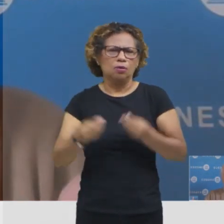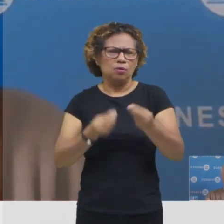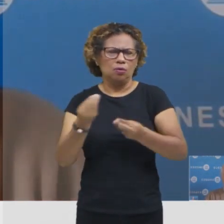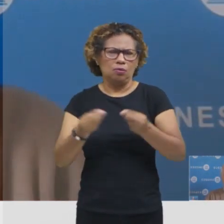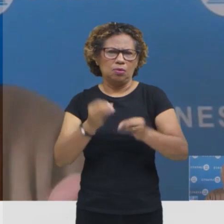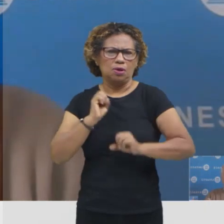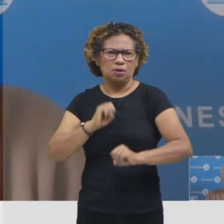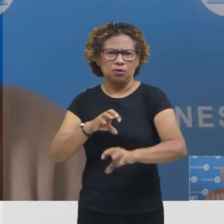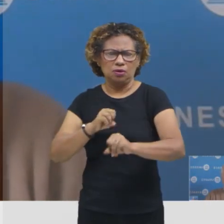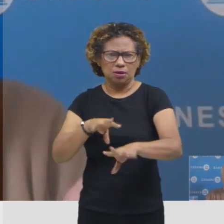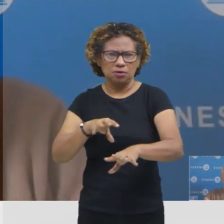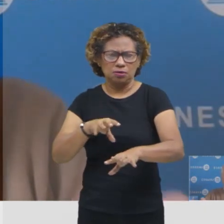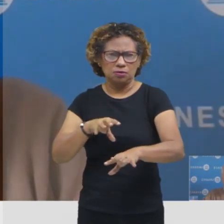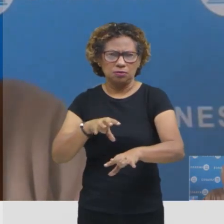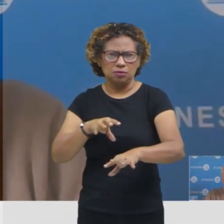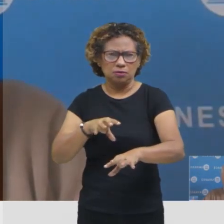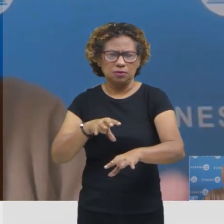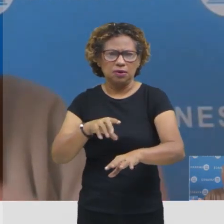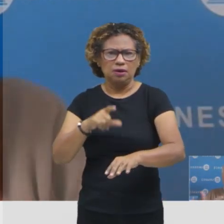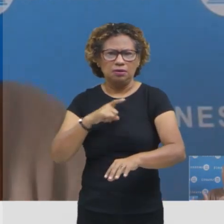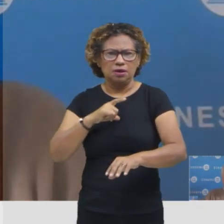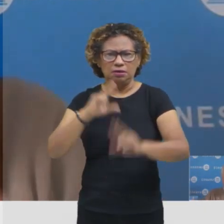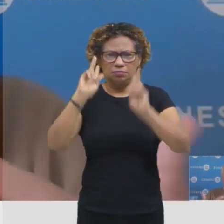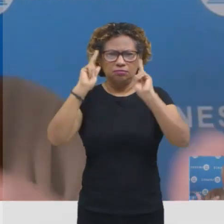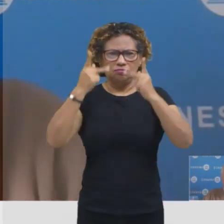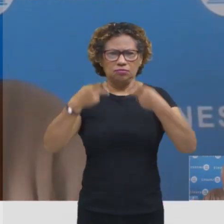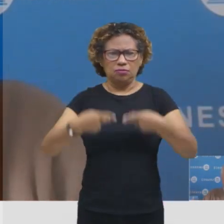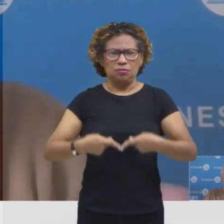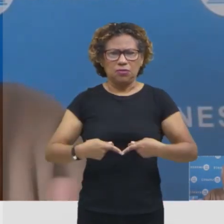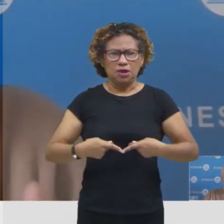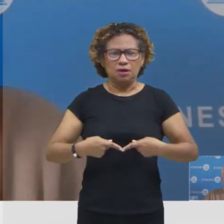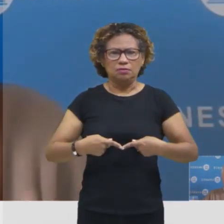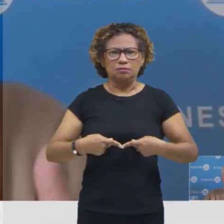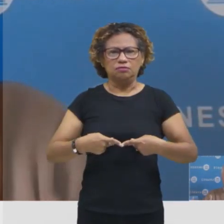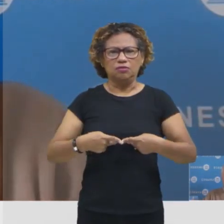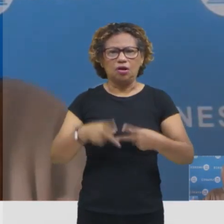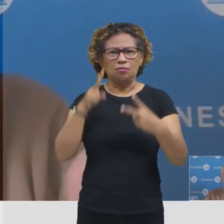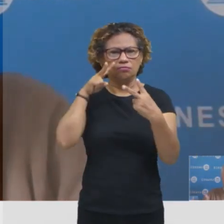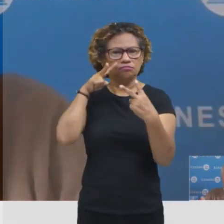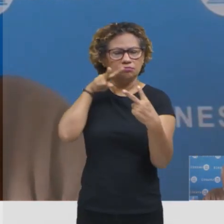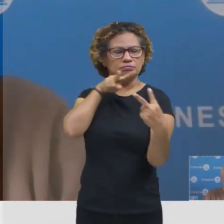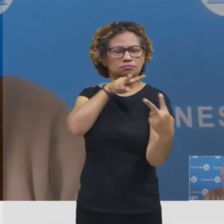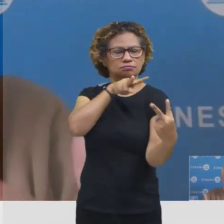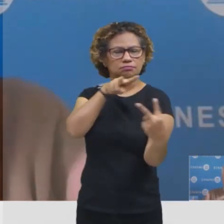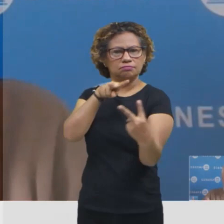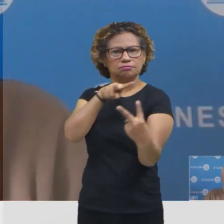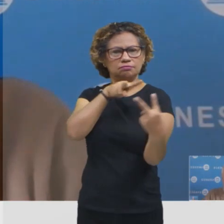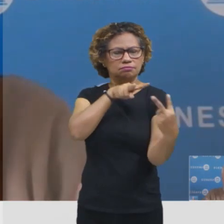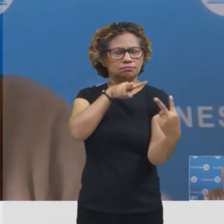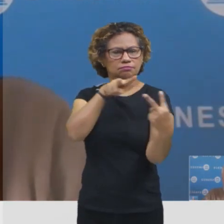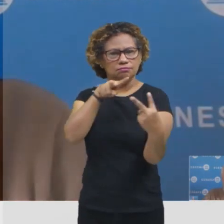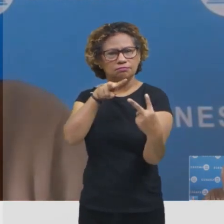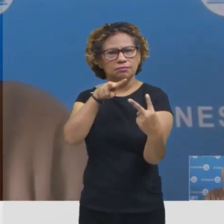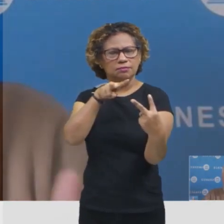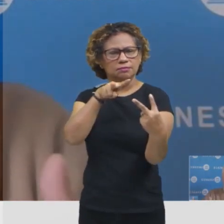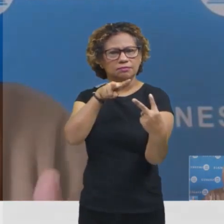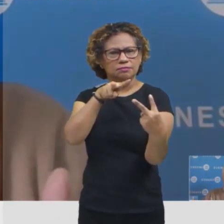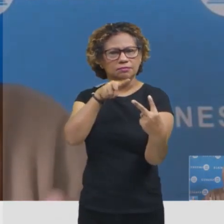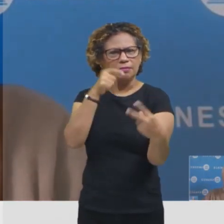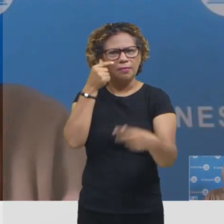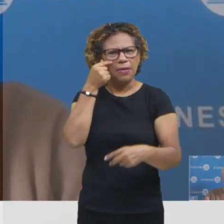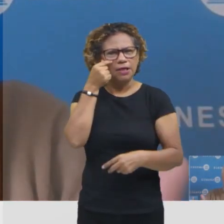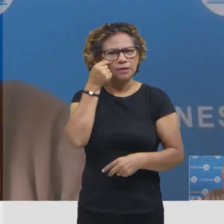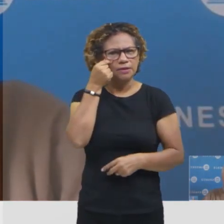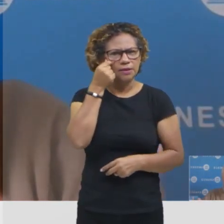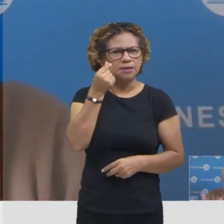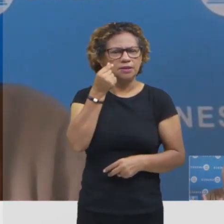educativo que não passe por uma relação humana, de olhos nos olhos, não é? Uma relação física, uma relação presencial,